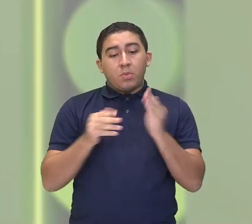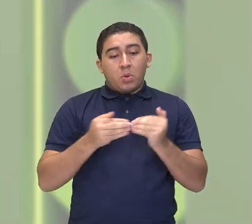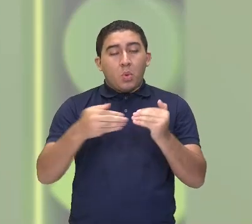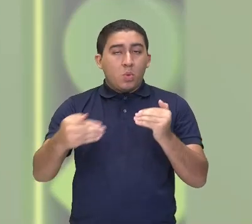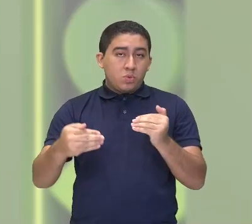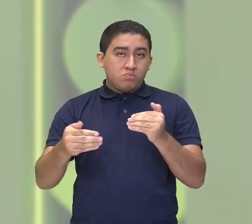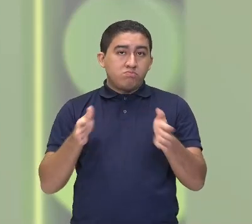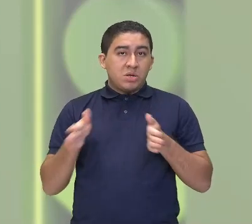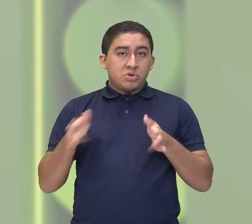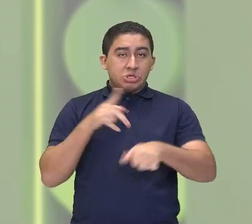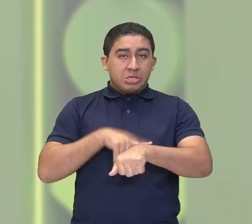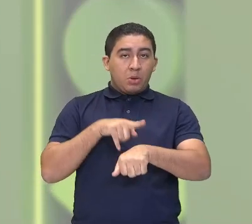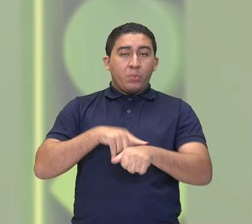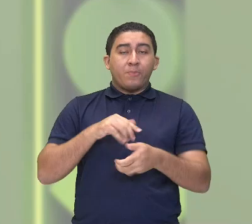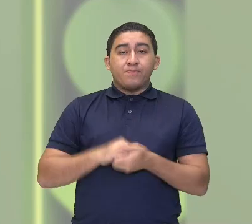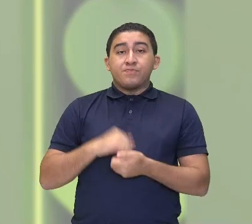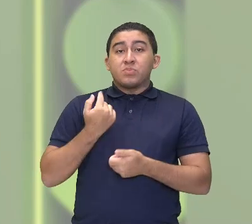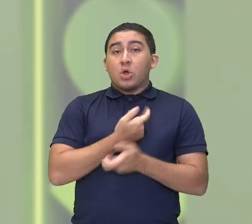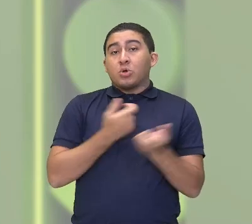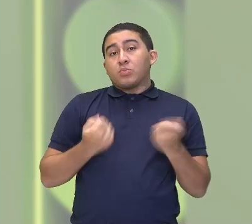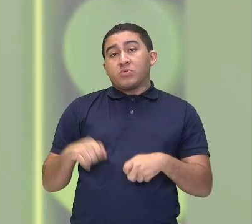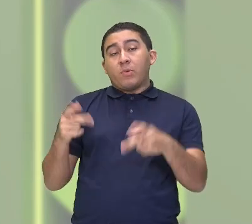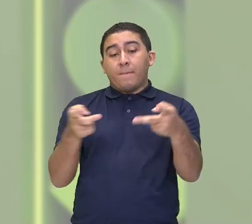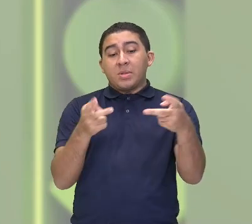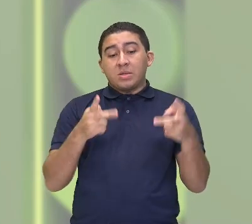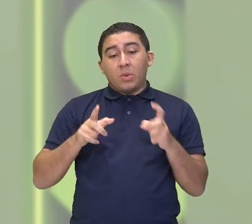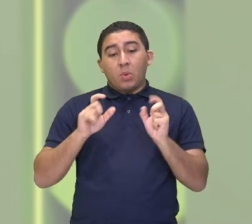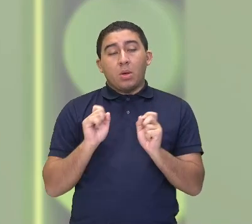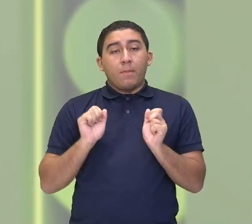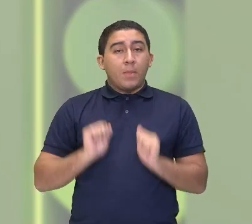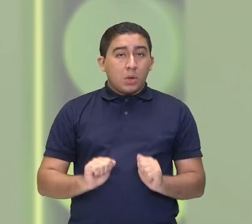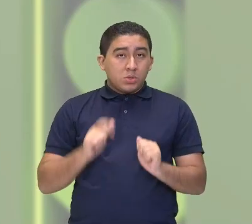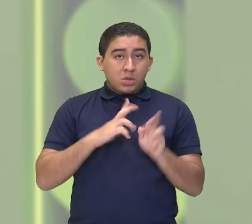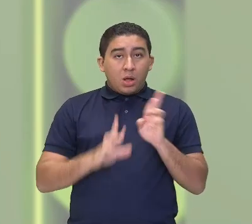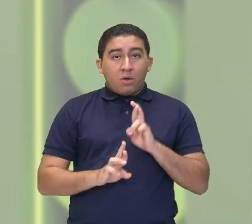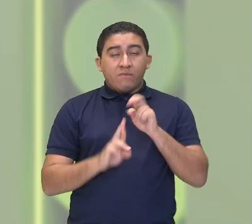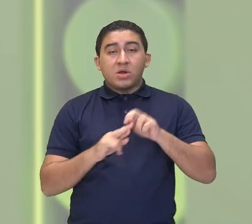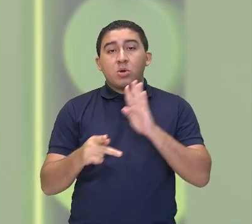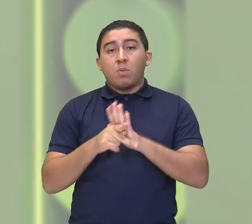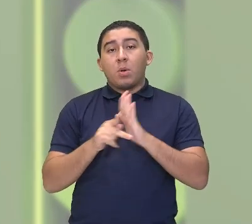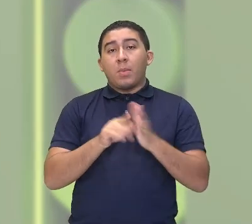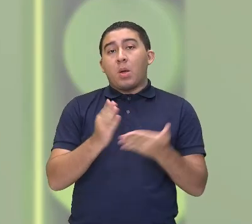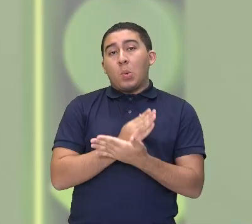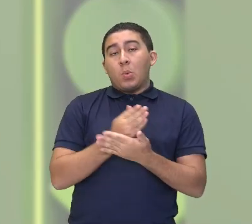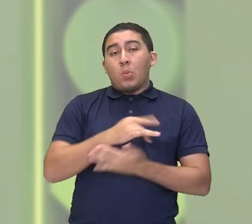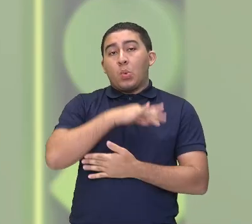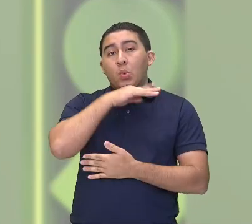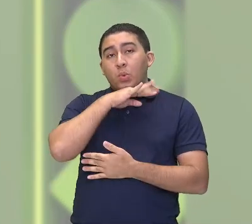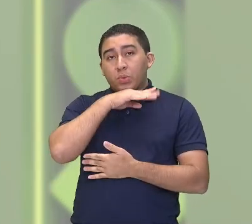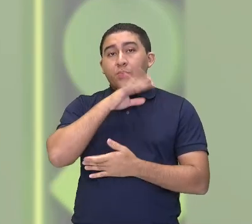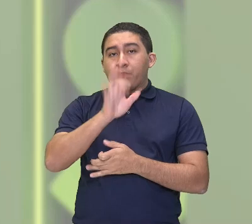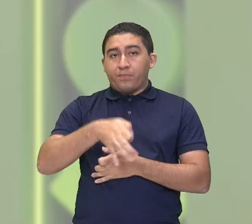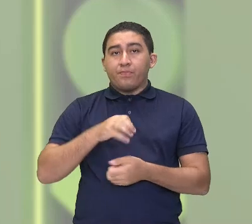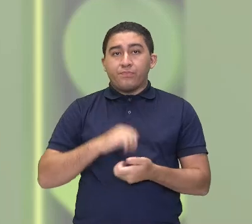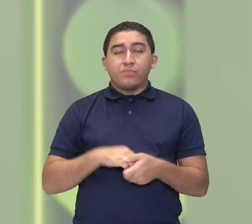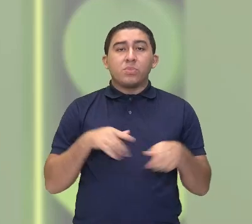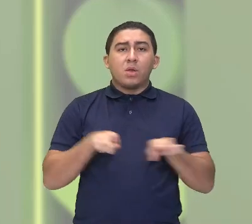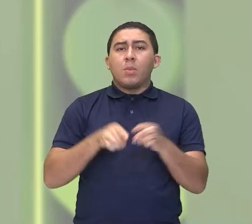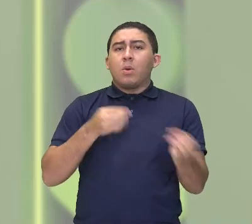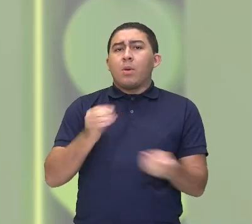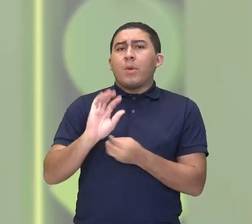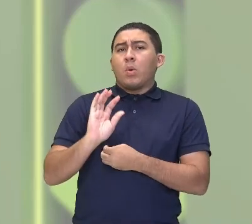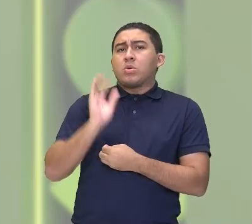de tempo. Então, a gente pode observar, no caso, que ela também pode estar relacionada a uma forma negativa, tá bom? E como que acontece?